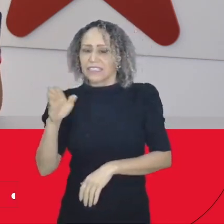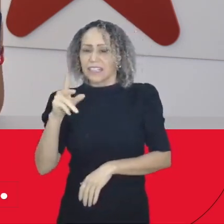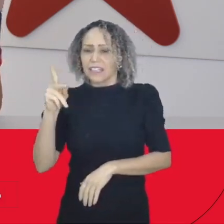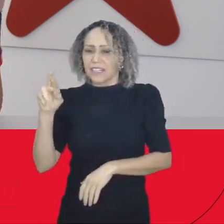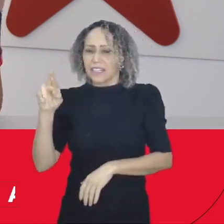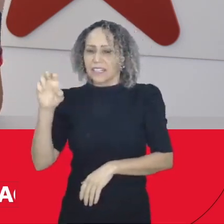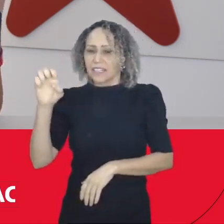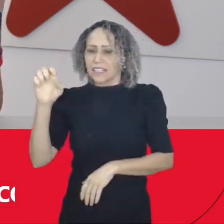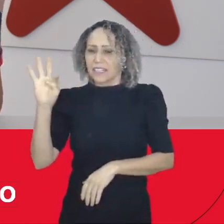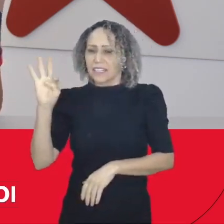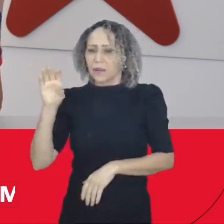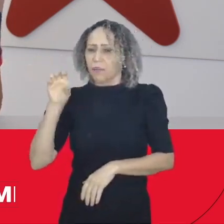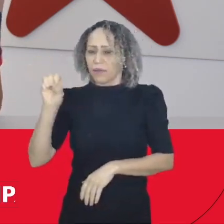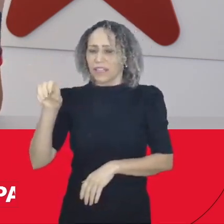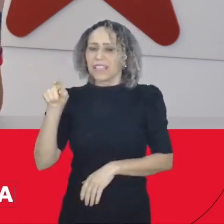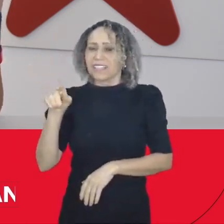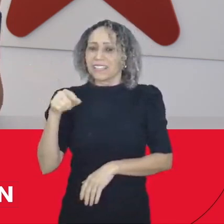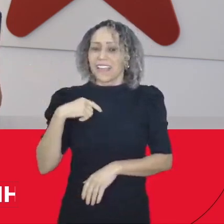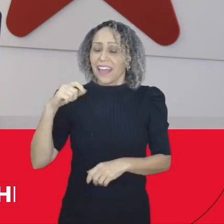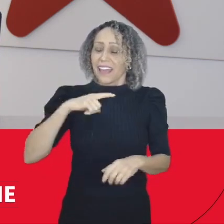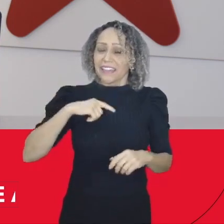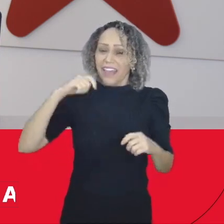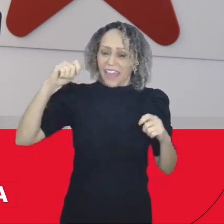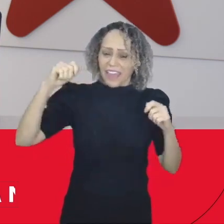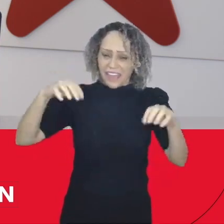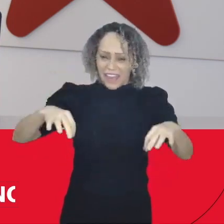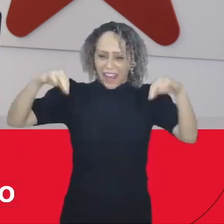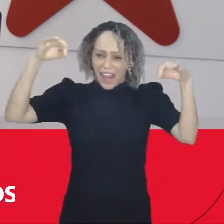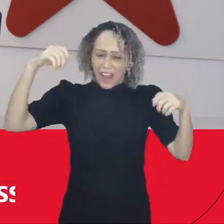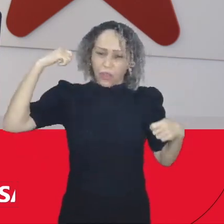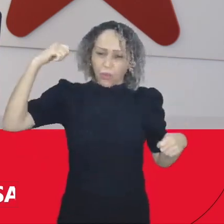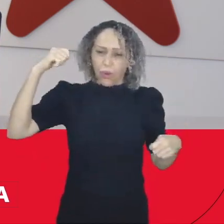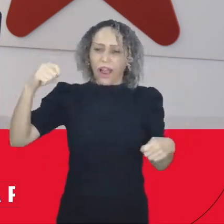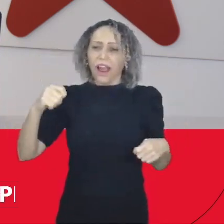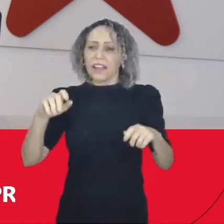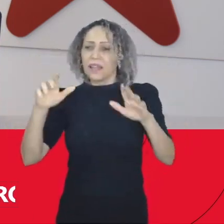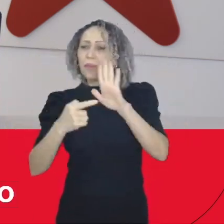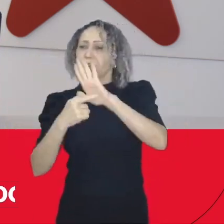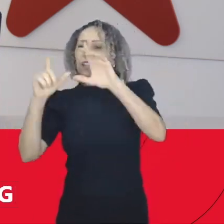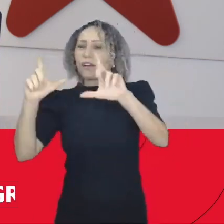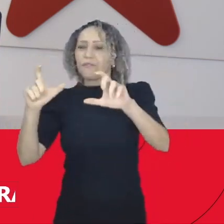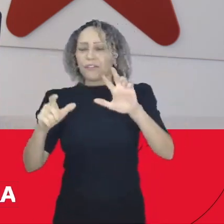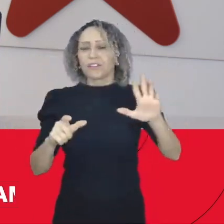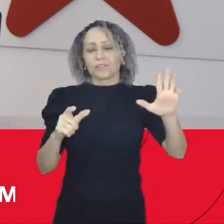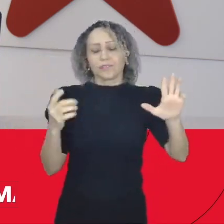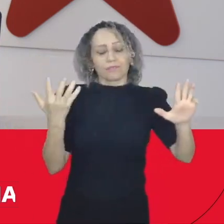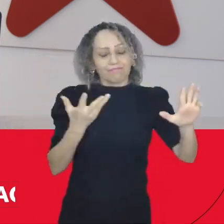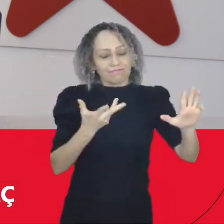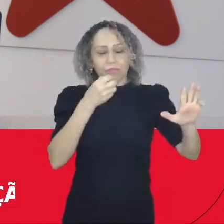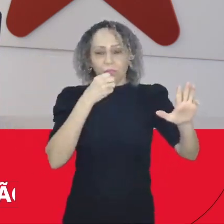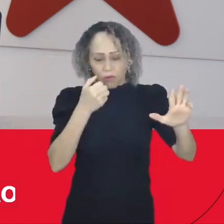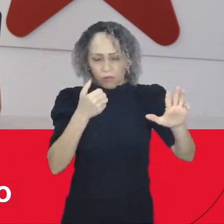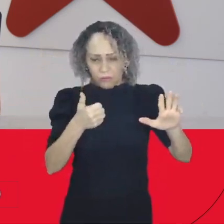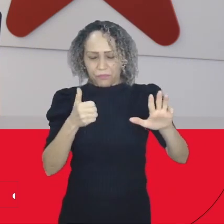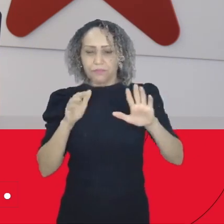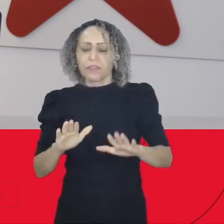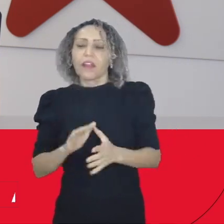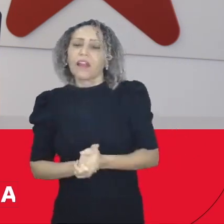aparecendo, o sorriso do presidente, coisa boa. Candidato, com o Onyx Lorenzoni, né, no Ministério da Cidadania